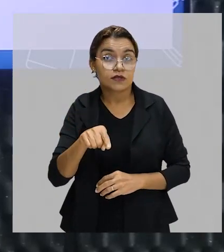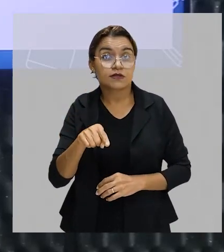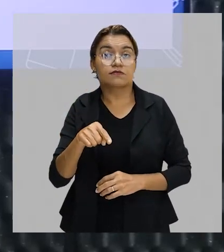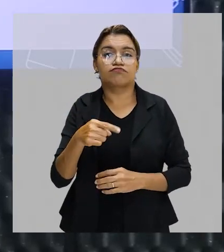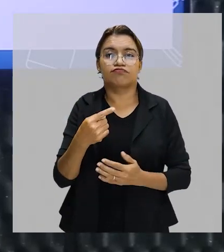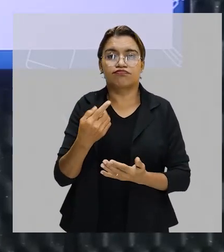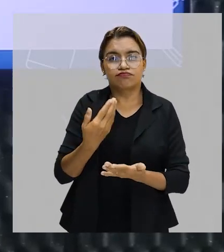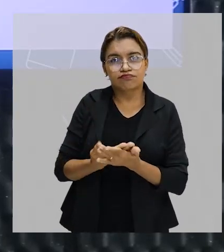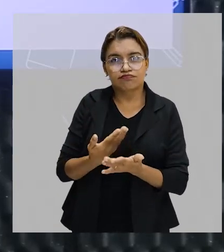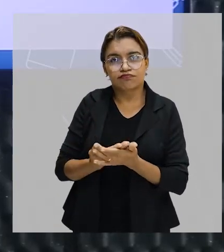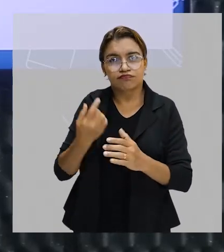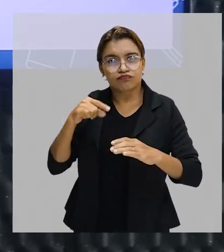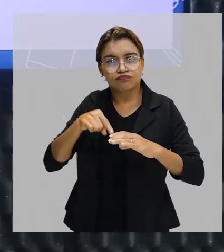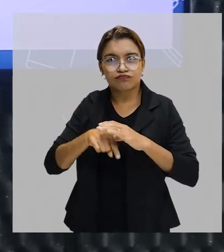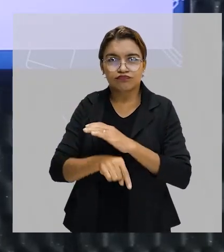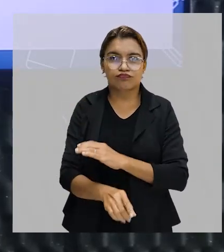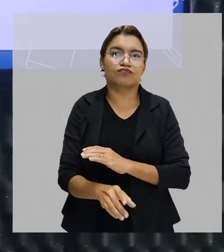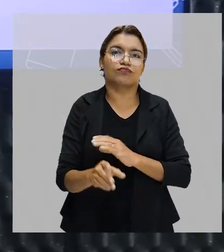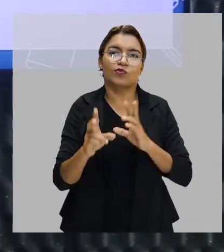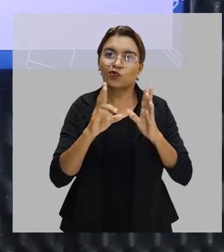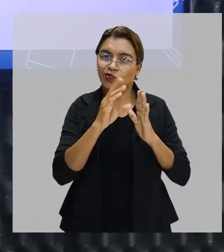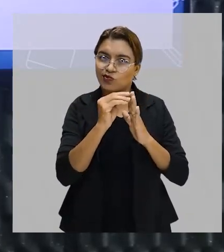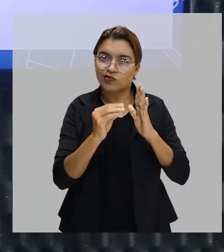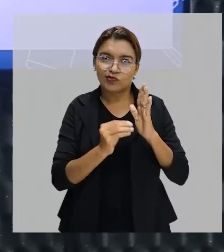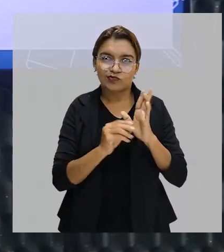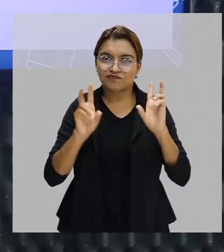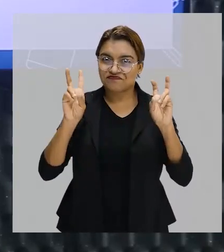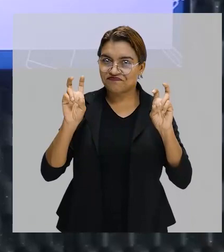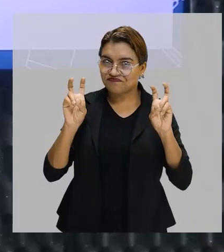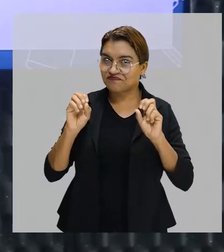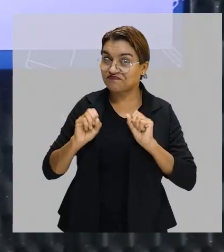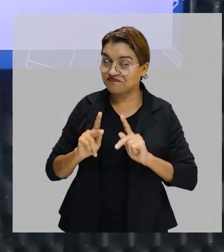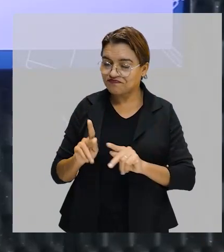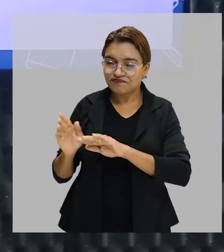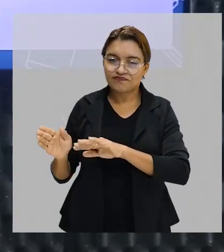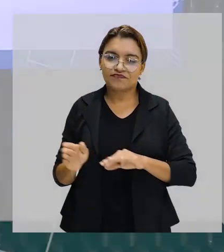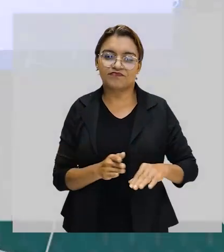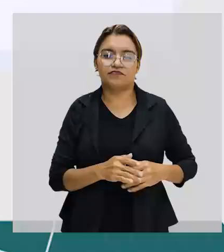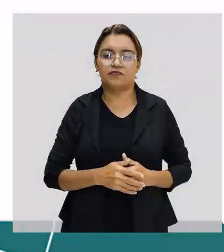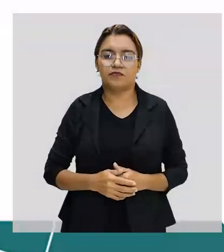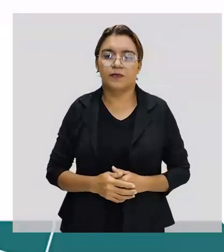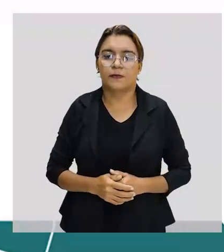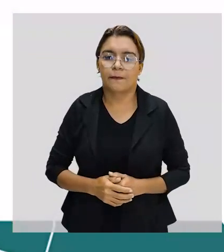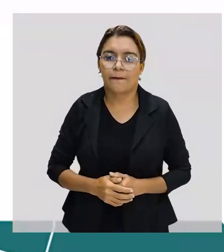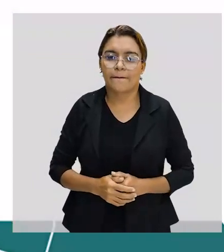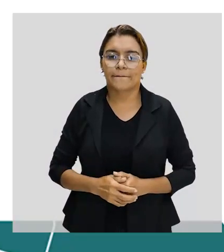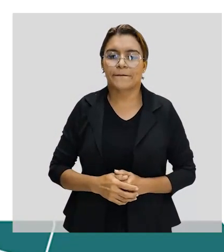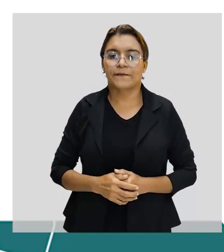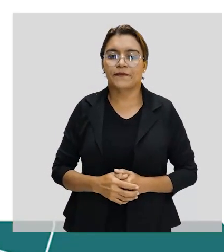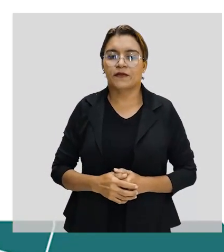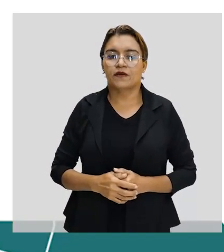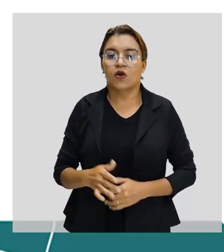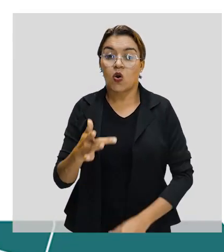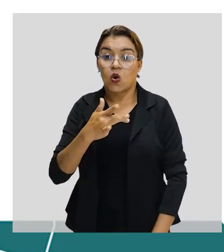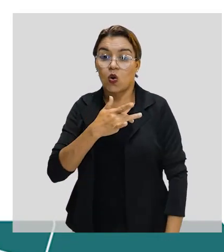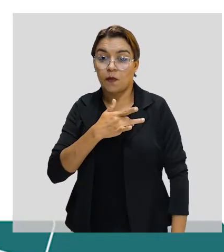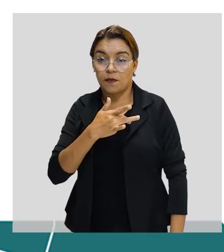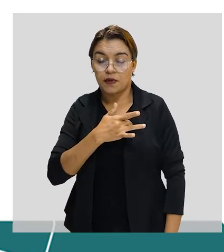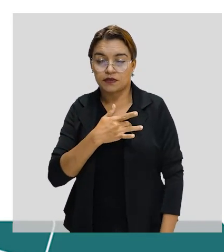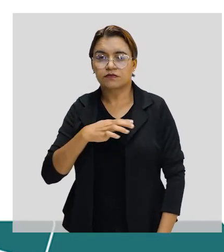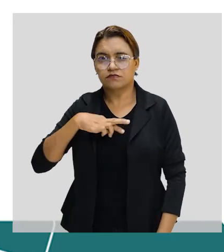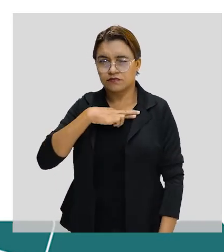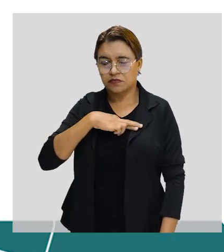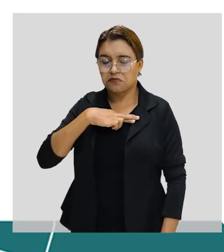aprofundar ainda mais esse assunto, tá bom? Vamos para a próxima questão? No romance Triste Fim de